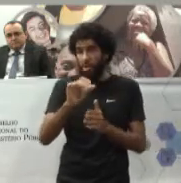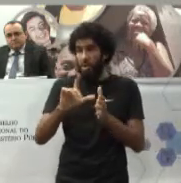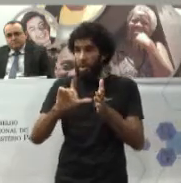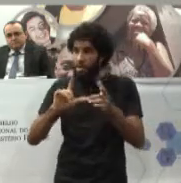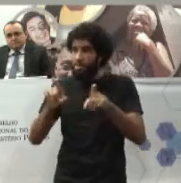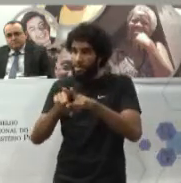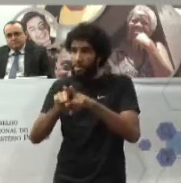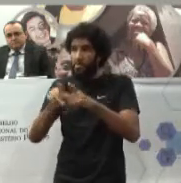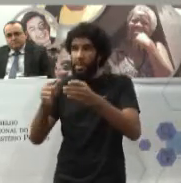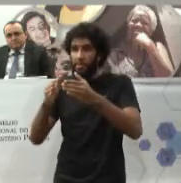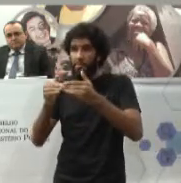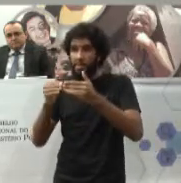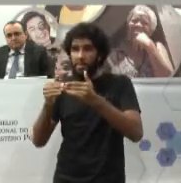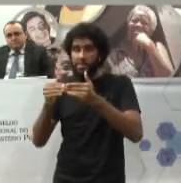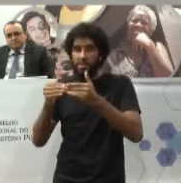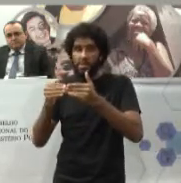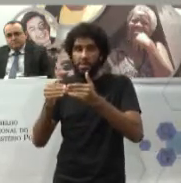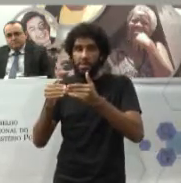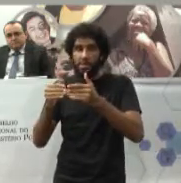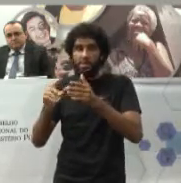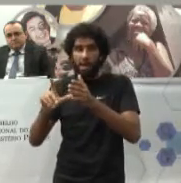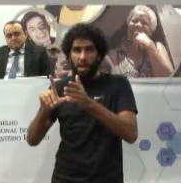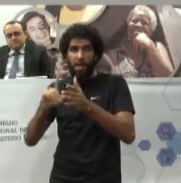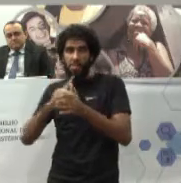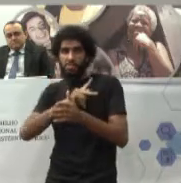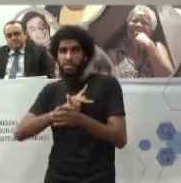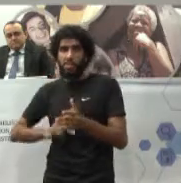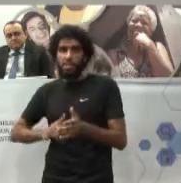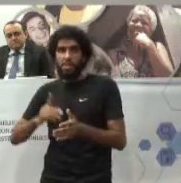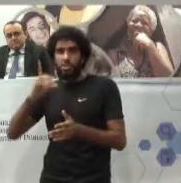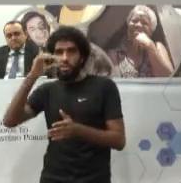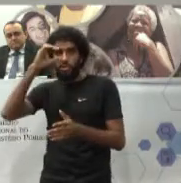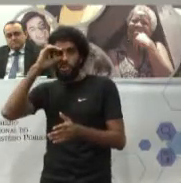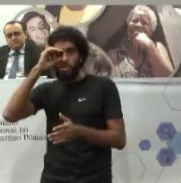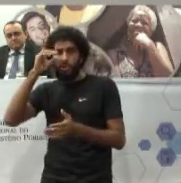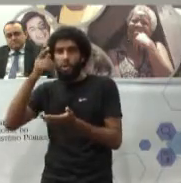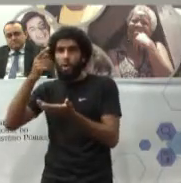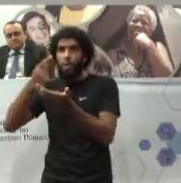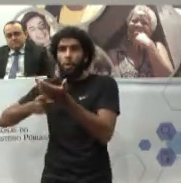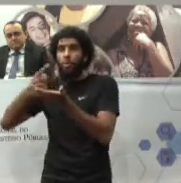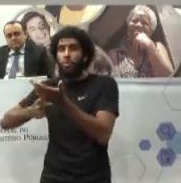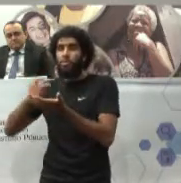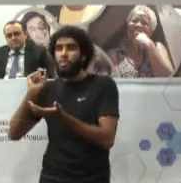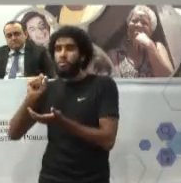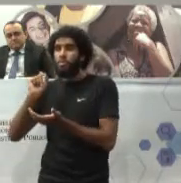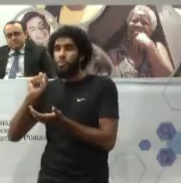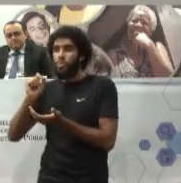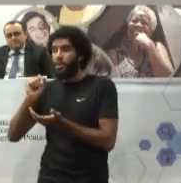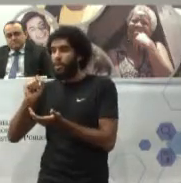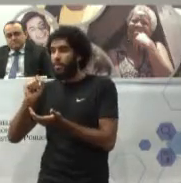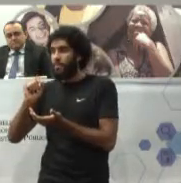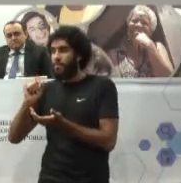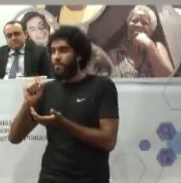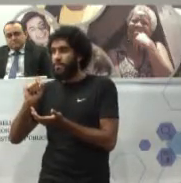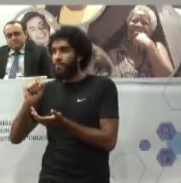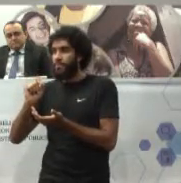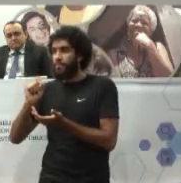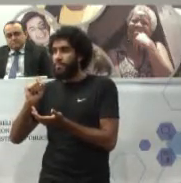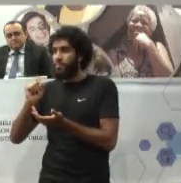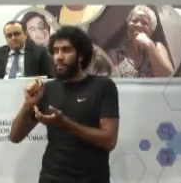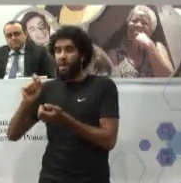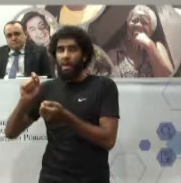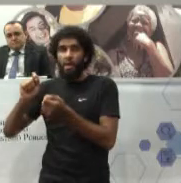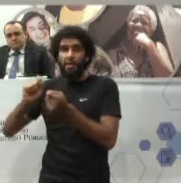cobramos da então presidente dilma rousseff o cumprimento do seu compromisso de campanha de fazer fazer a